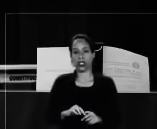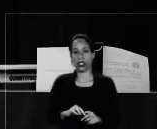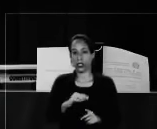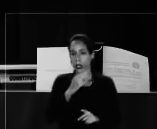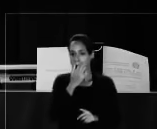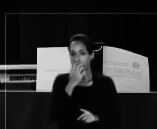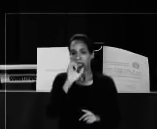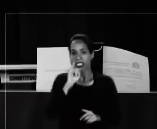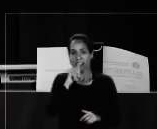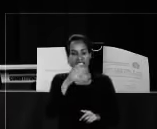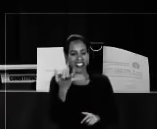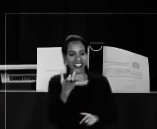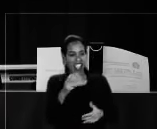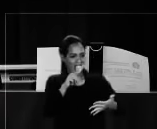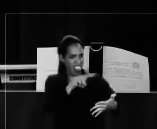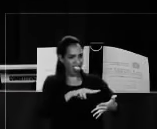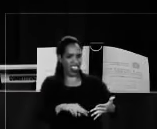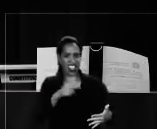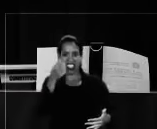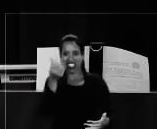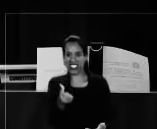falo.